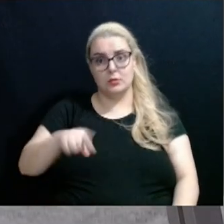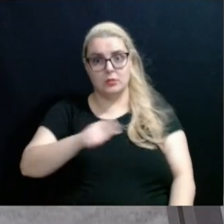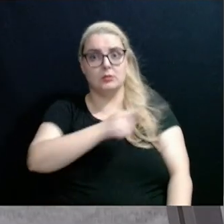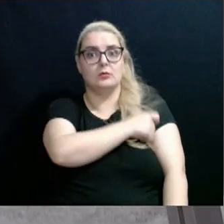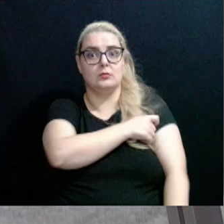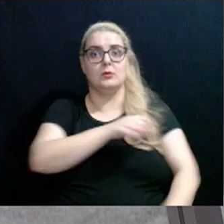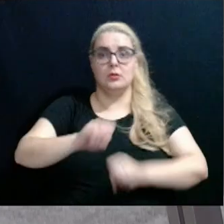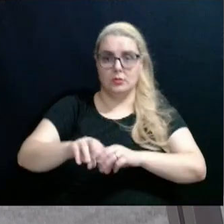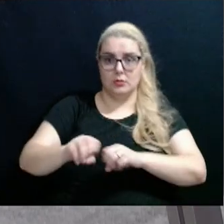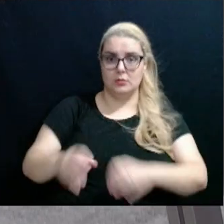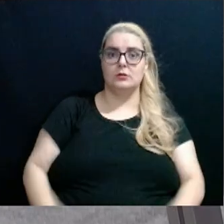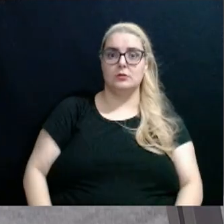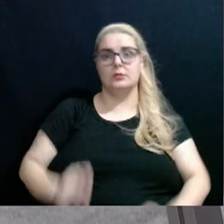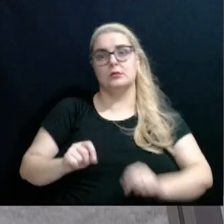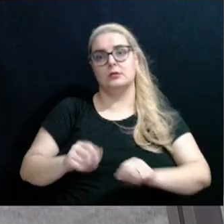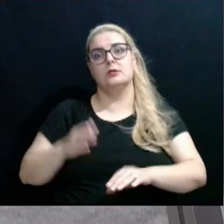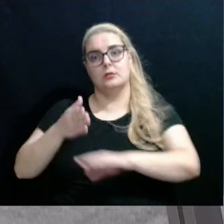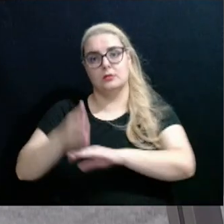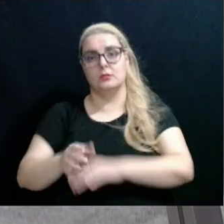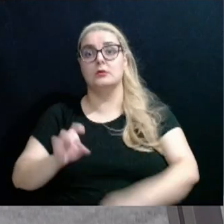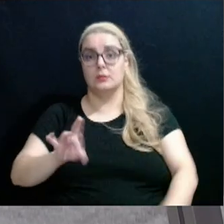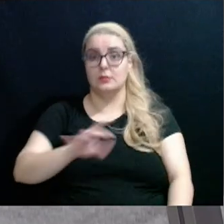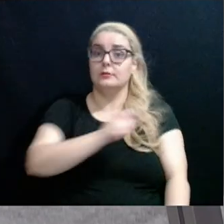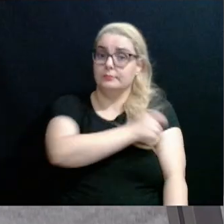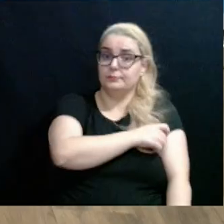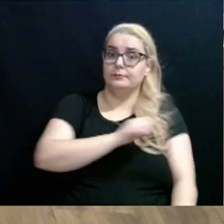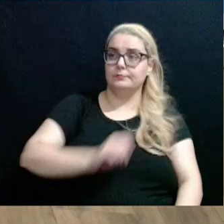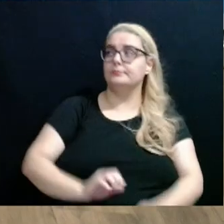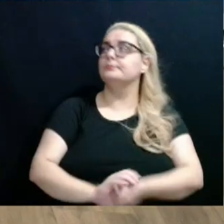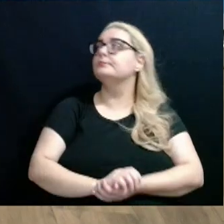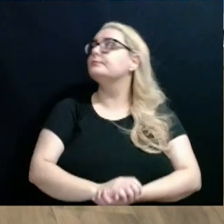saber que quem está indo lá são alunos mesmo,